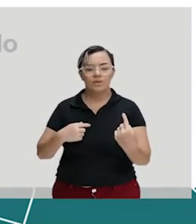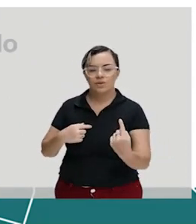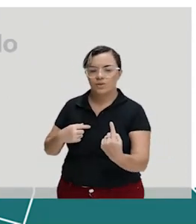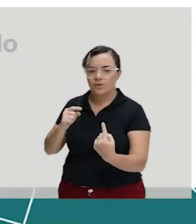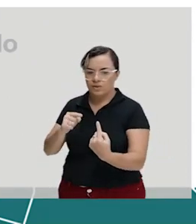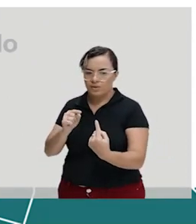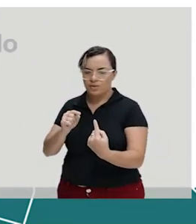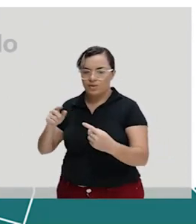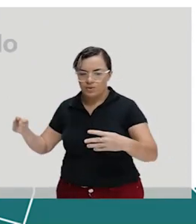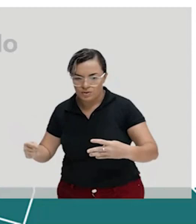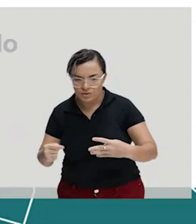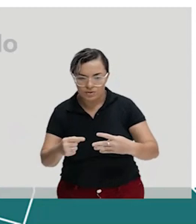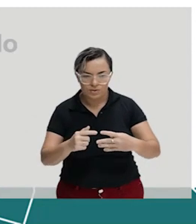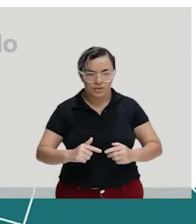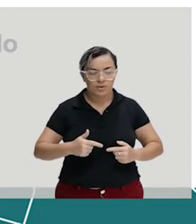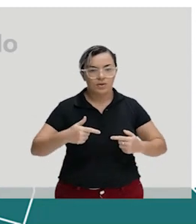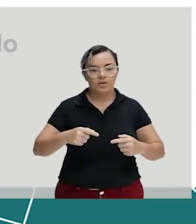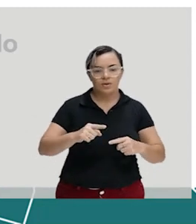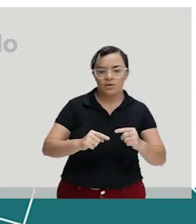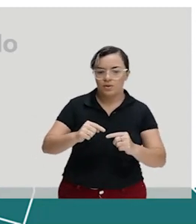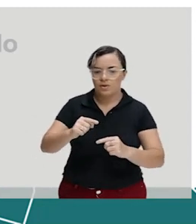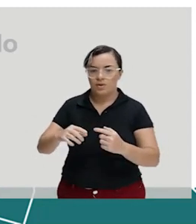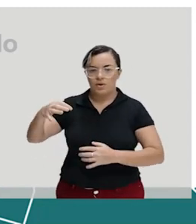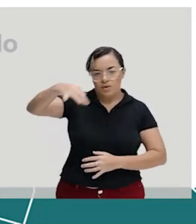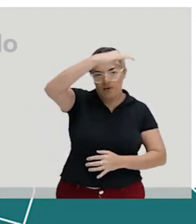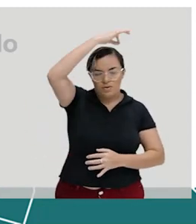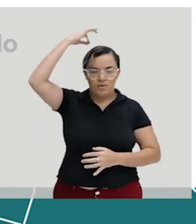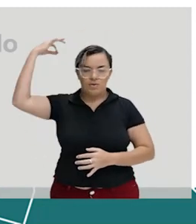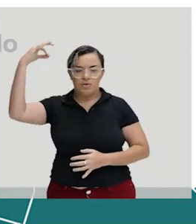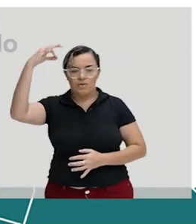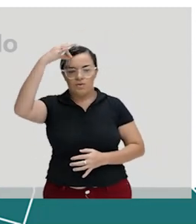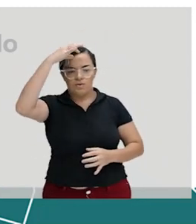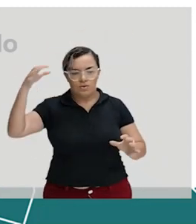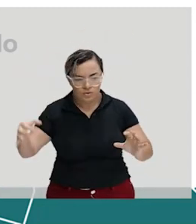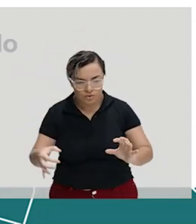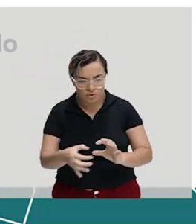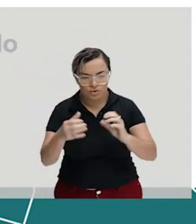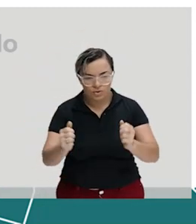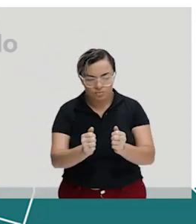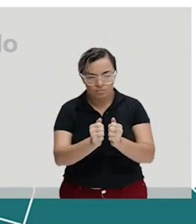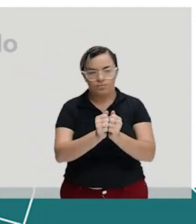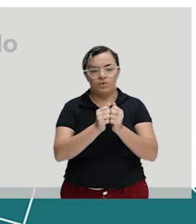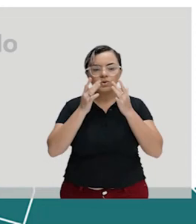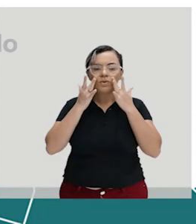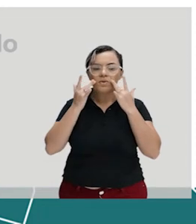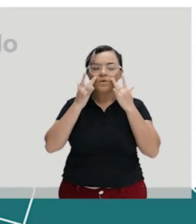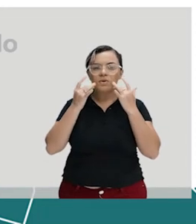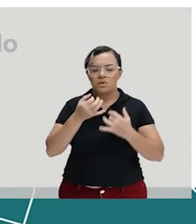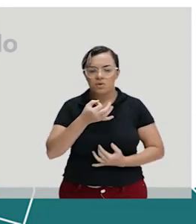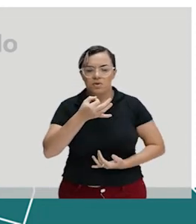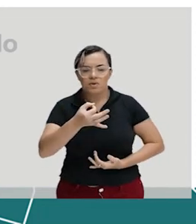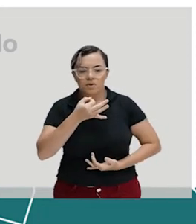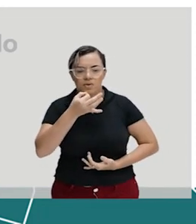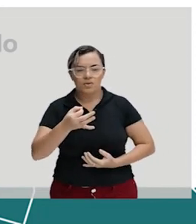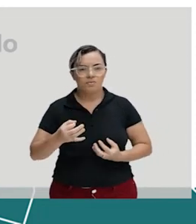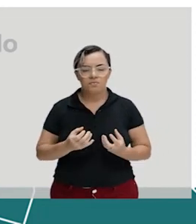a matéria e o Espírito juntar e unificar sua arte é sugestão fluidez e negação da poesia que